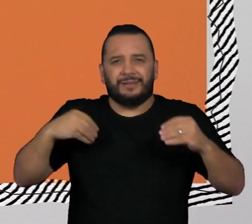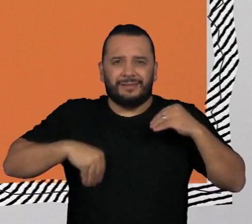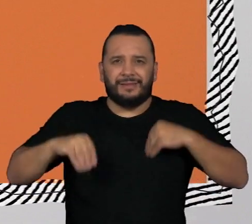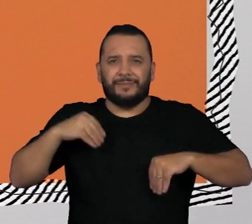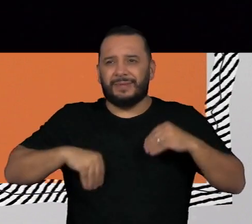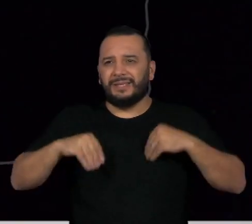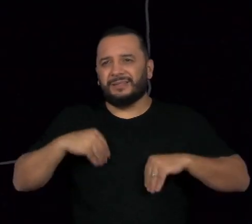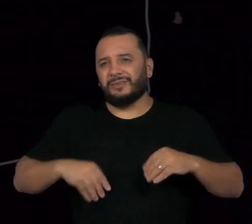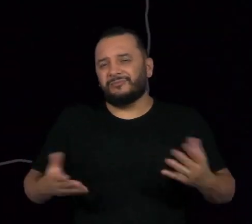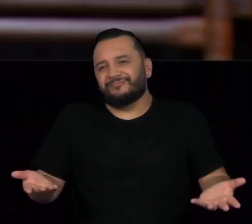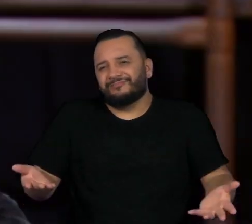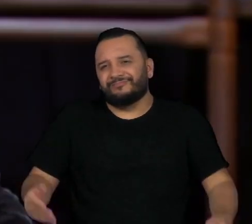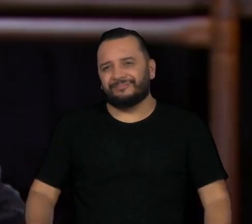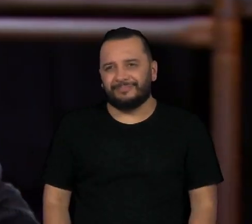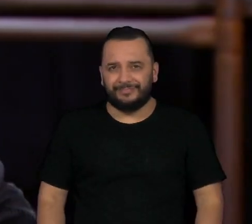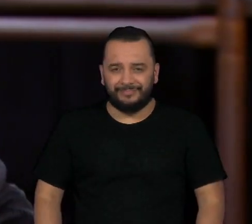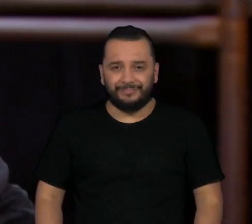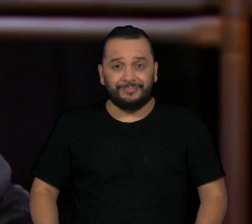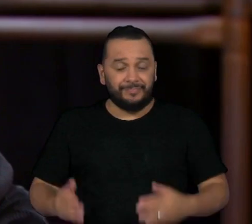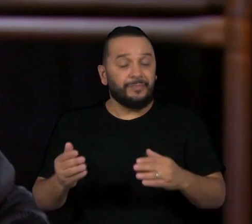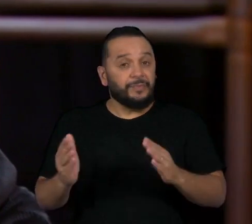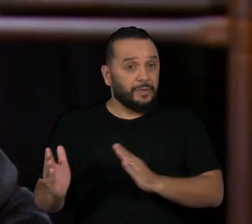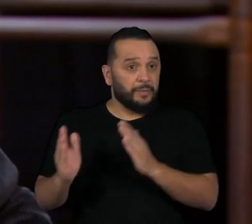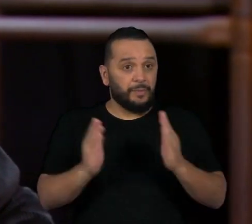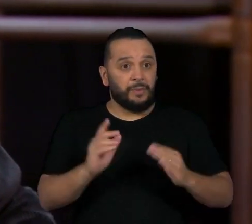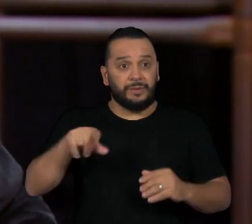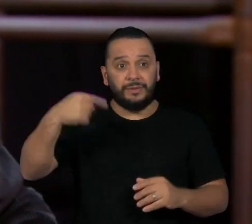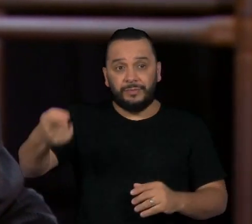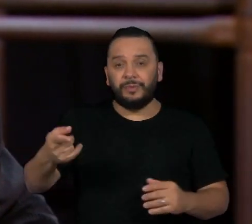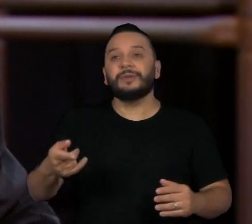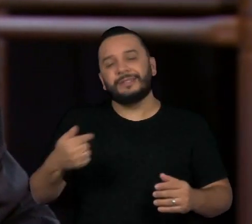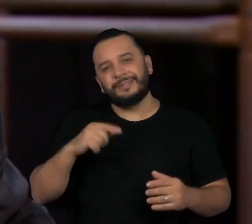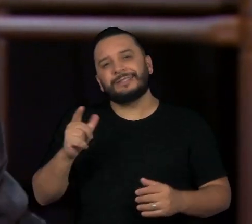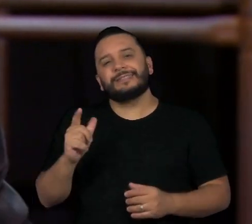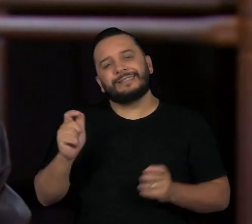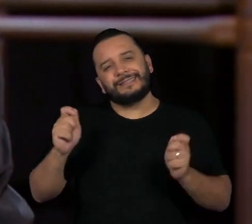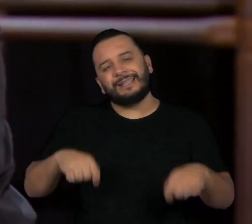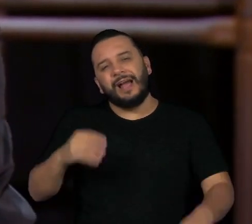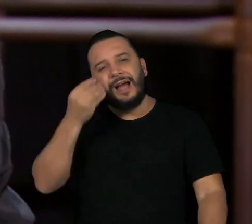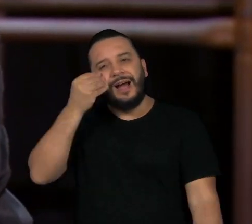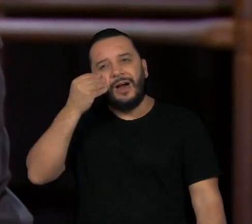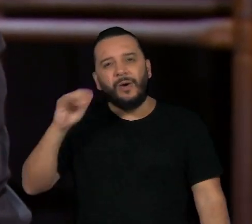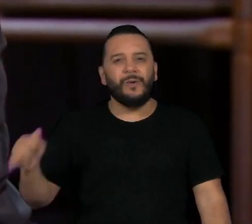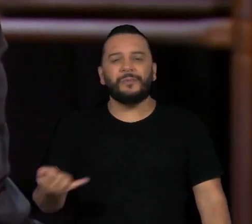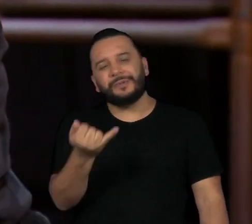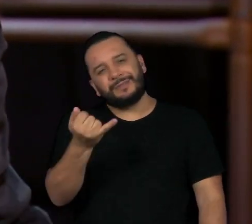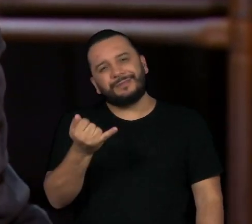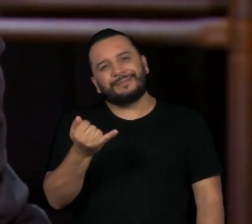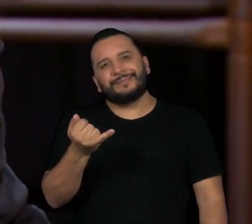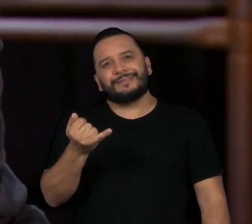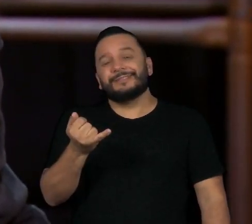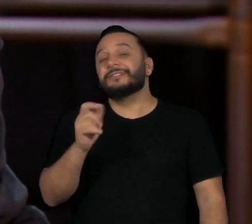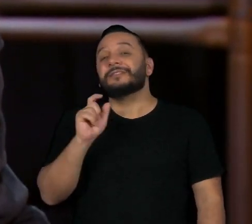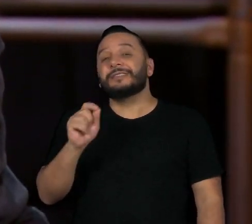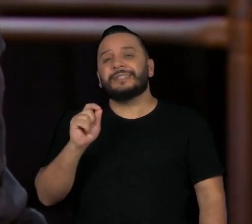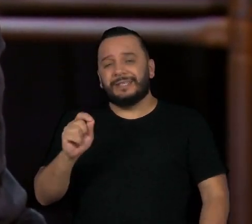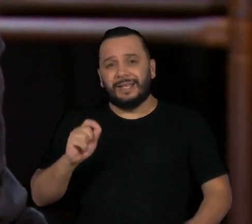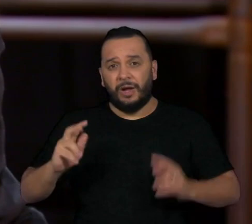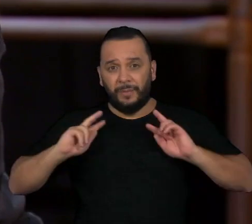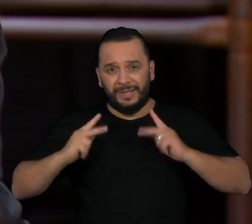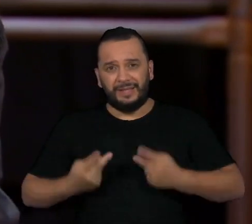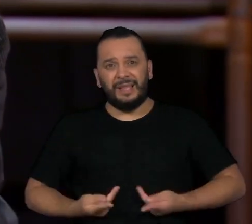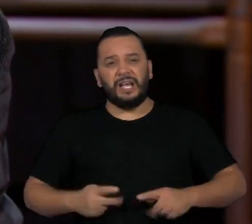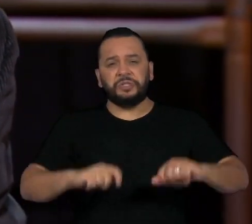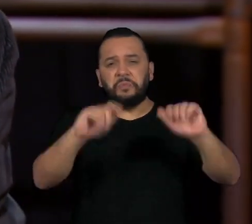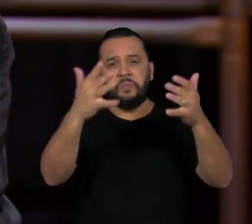depressão. No próximo bloco, nós vamos agora ter uma chance de tirar a humanidade do caminho do